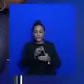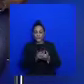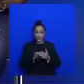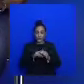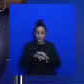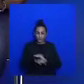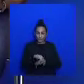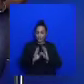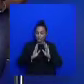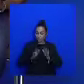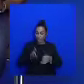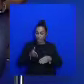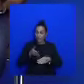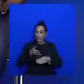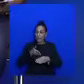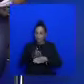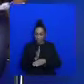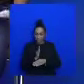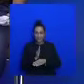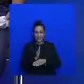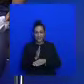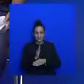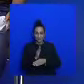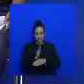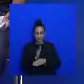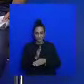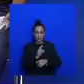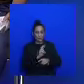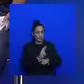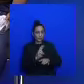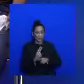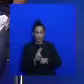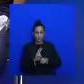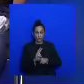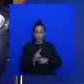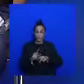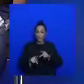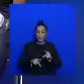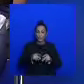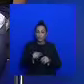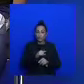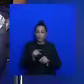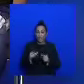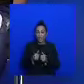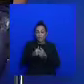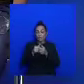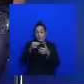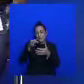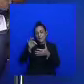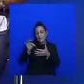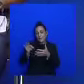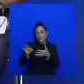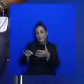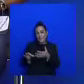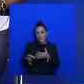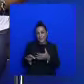Lotomania realizado, validado pelos nossos auditores populares, você acompanhando cada detalhe